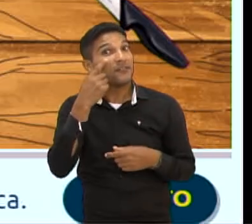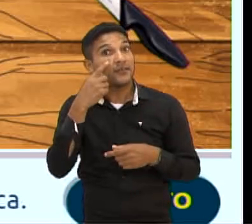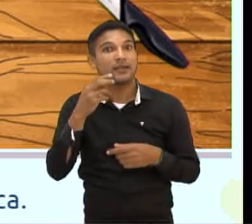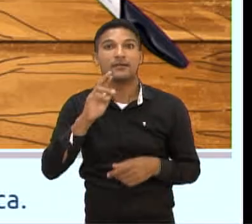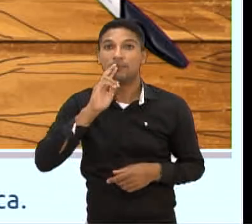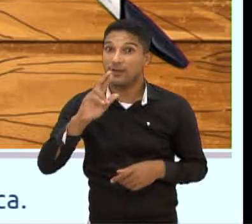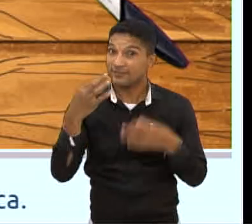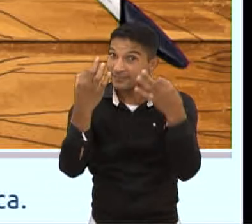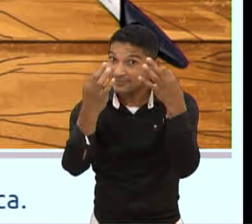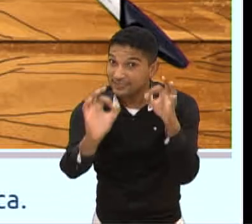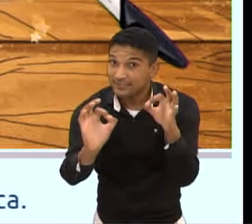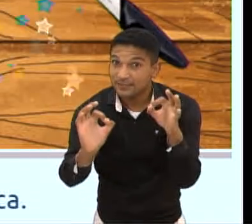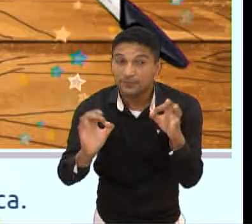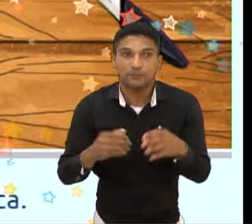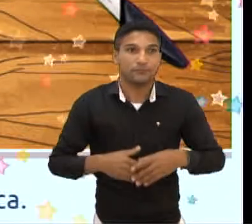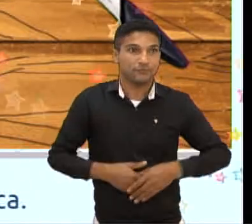certa?